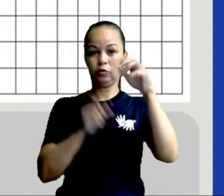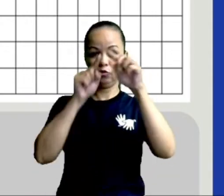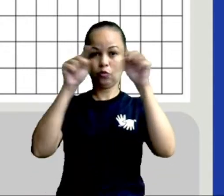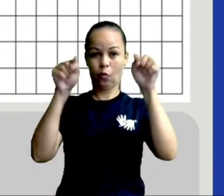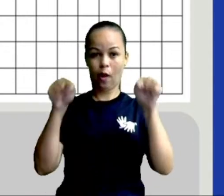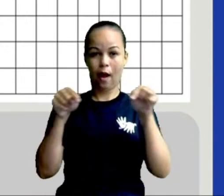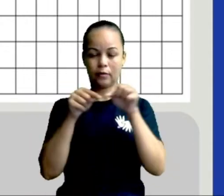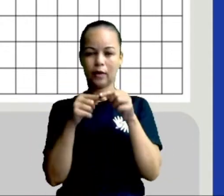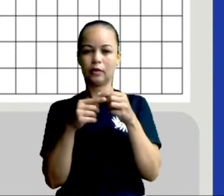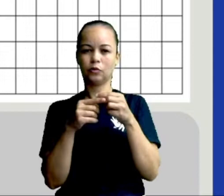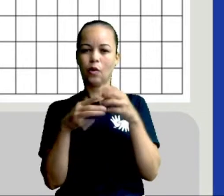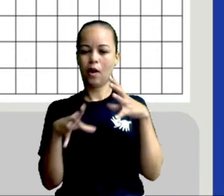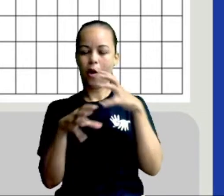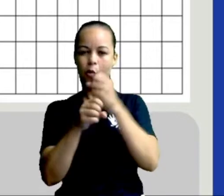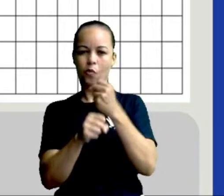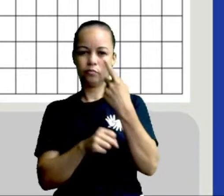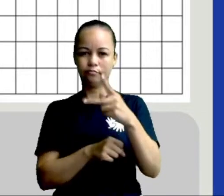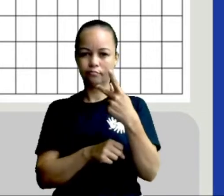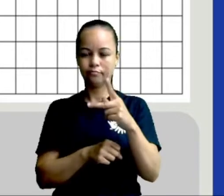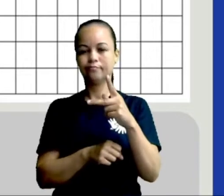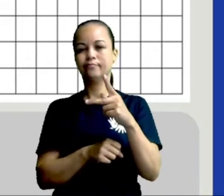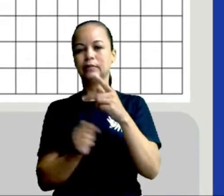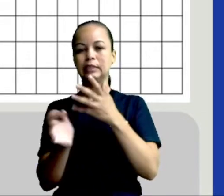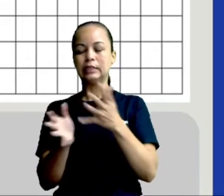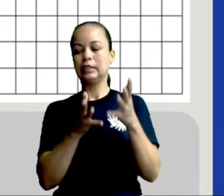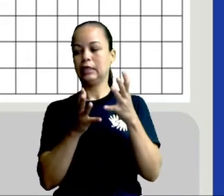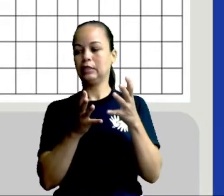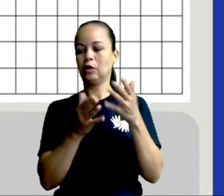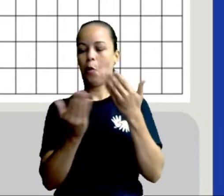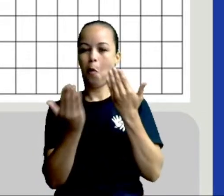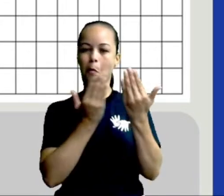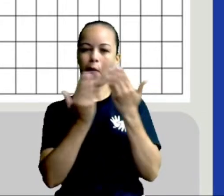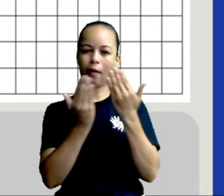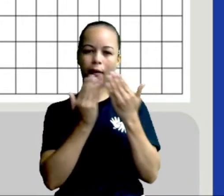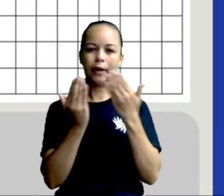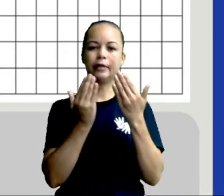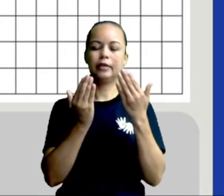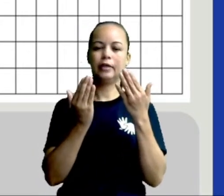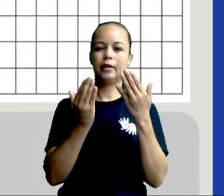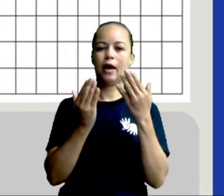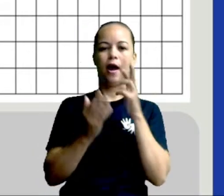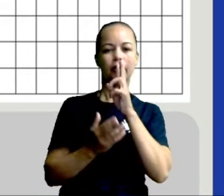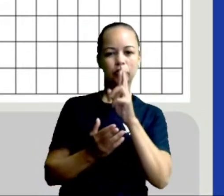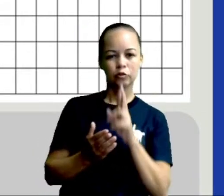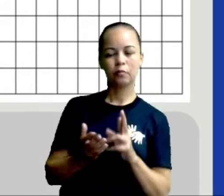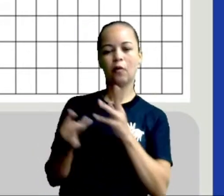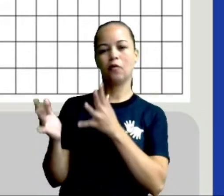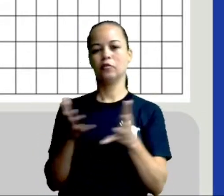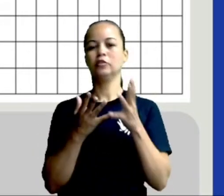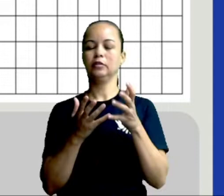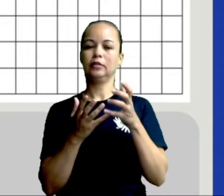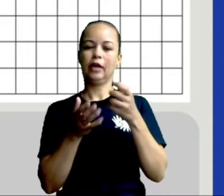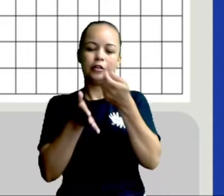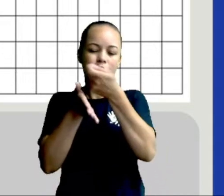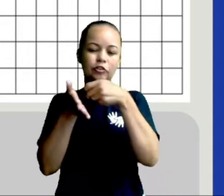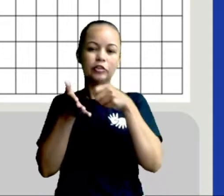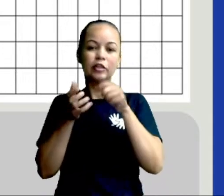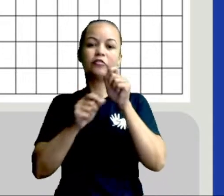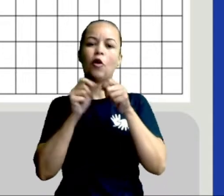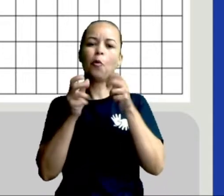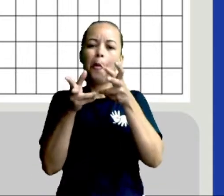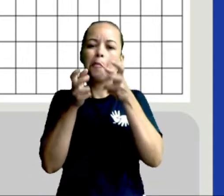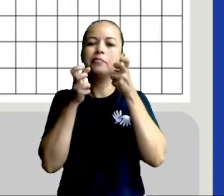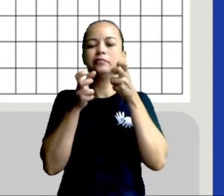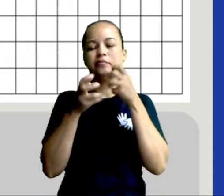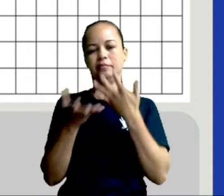calcule seus perímetros, compare os resultados e descreva o que observar. Tá? Então, a gente vai iniciar